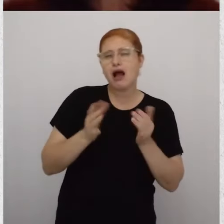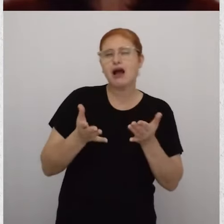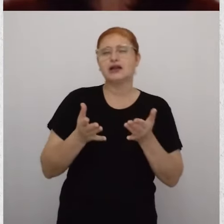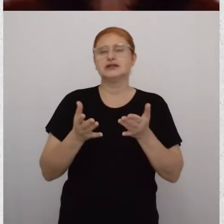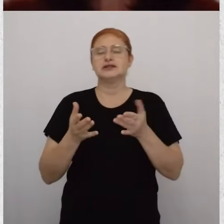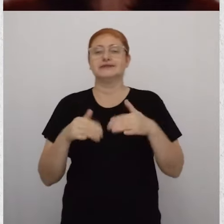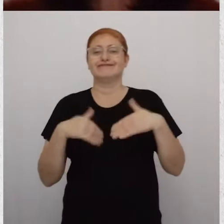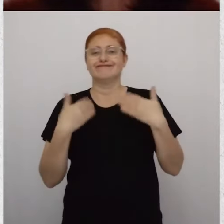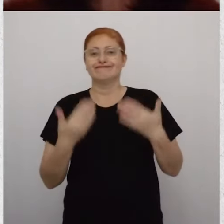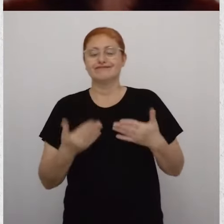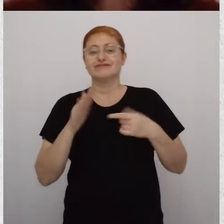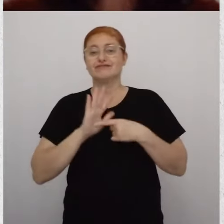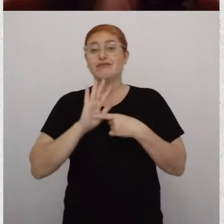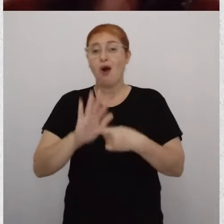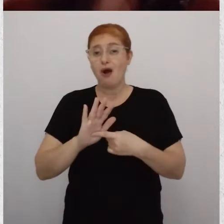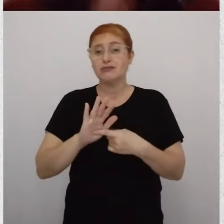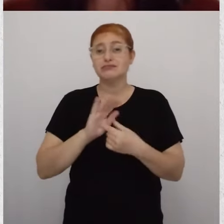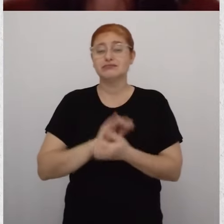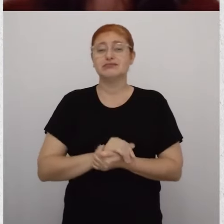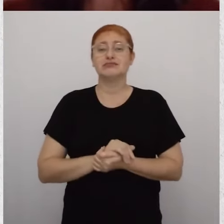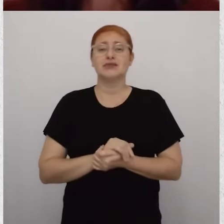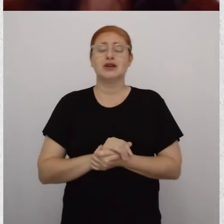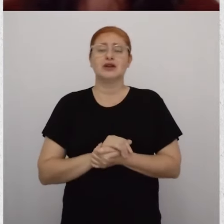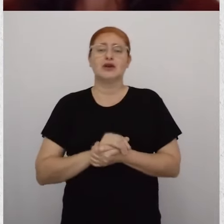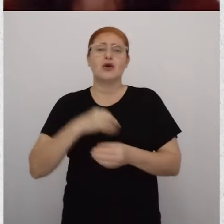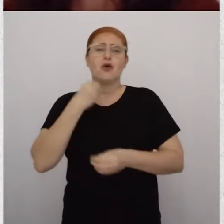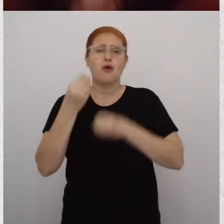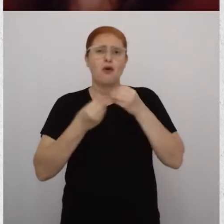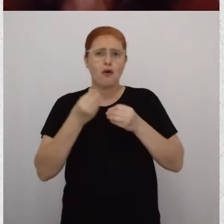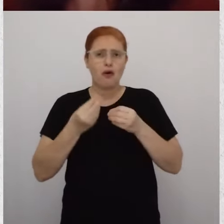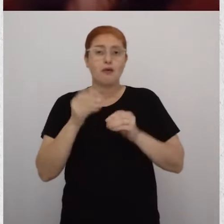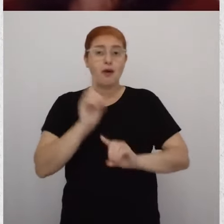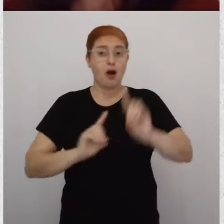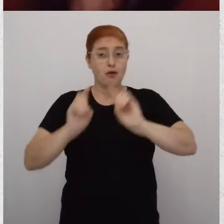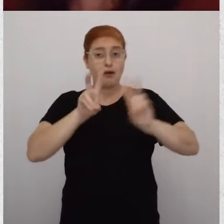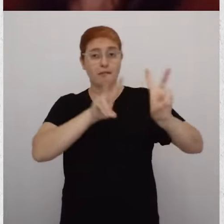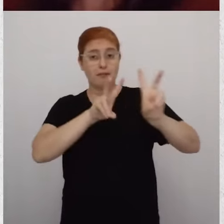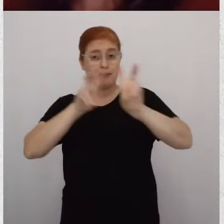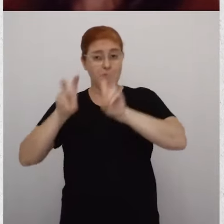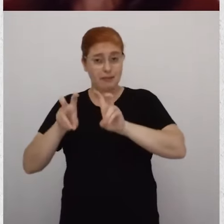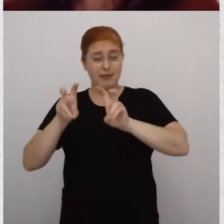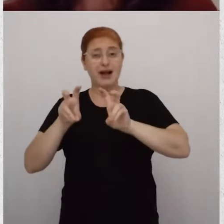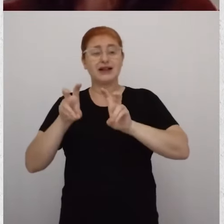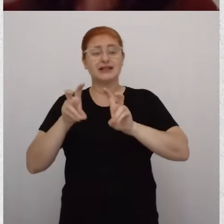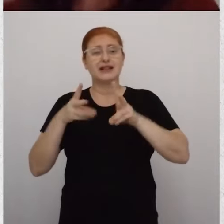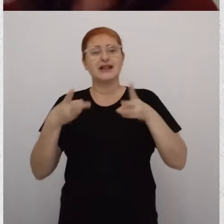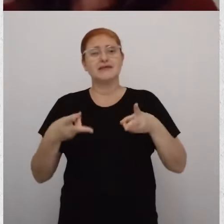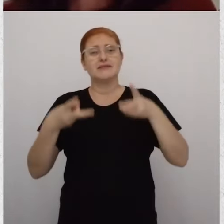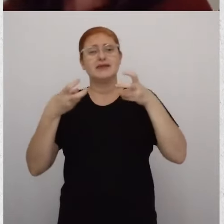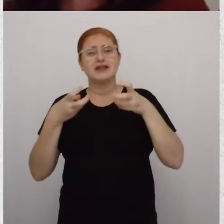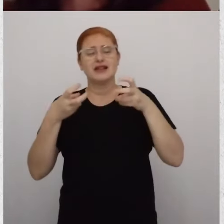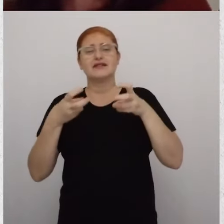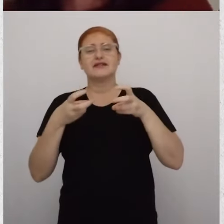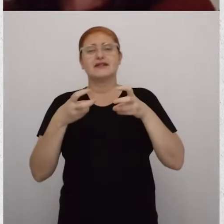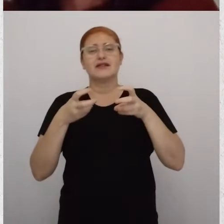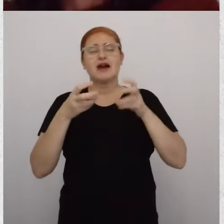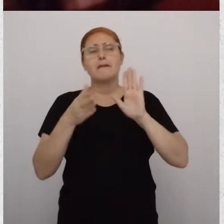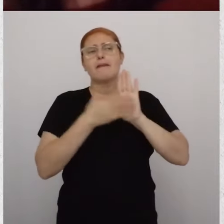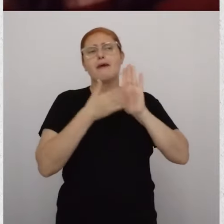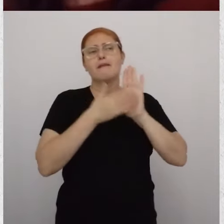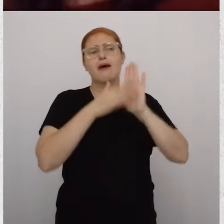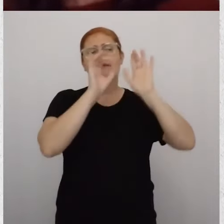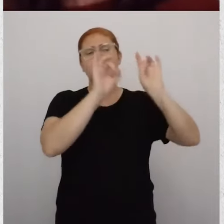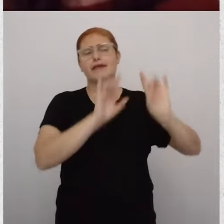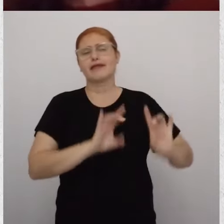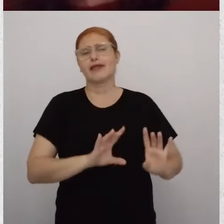muito como determinadas pautas ainda são vistas como pautas secundárias, né? Ou pautas específicas que eu